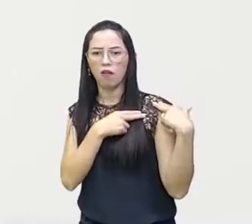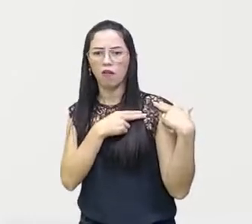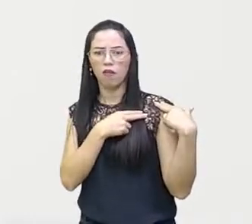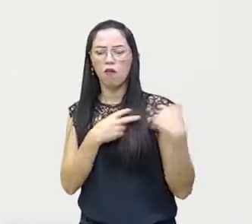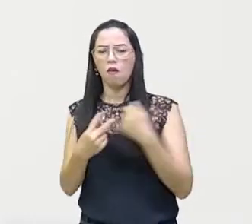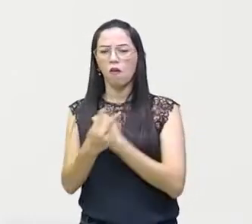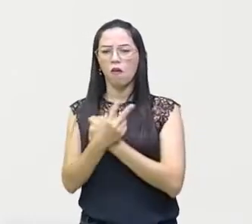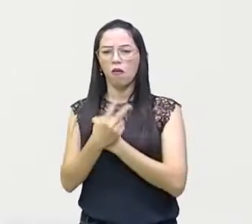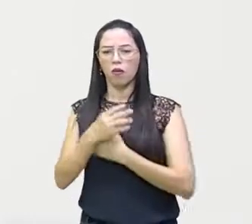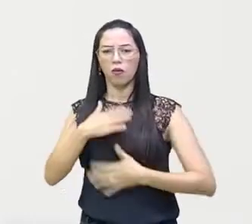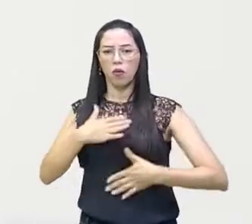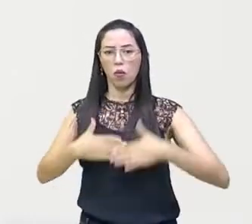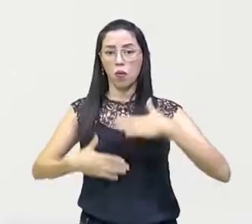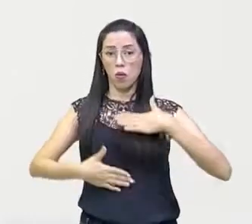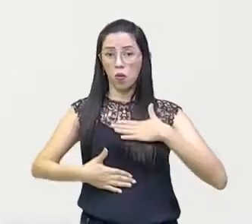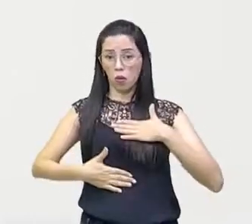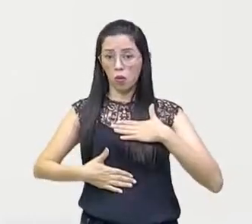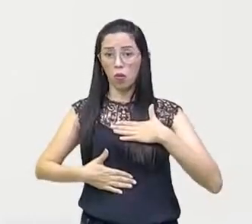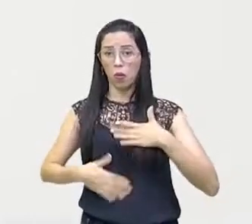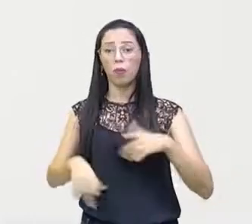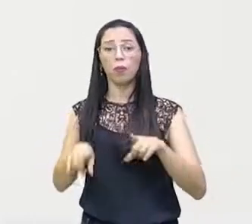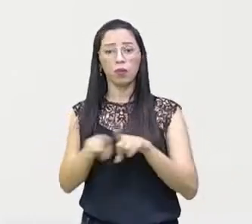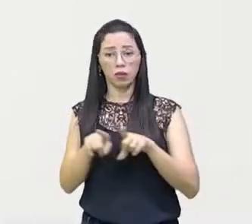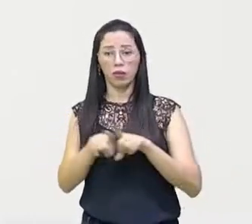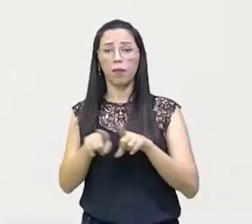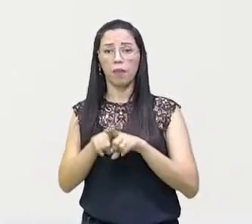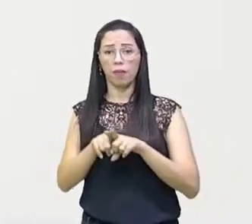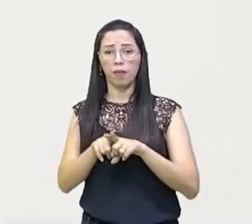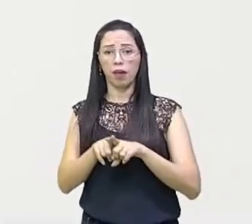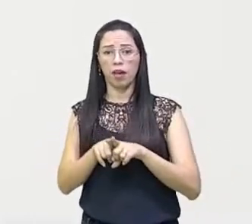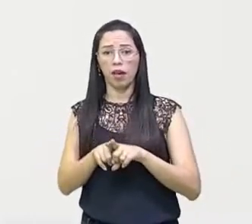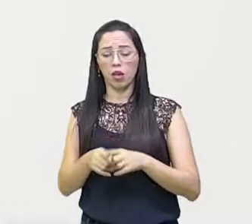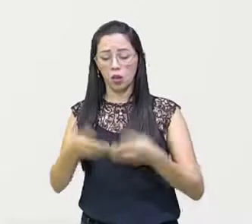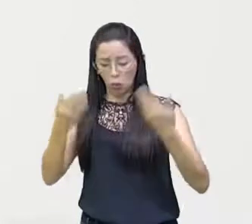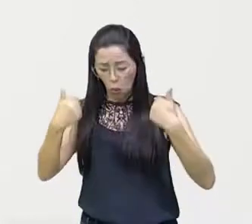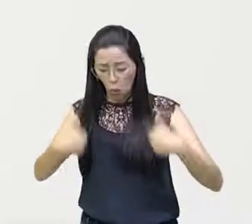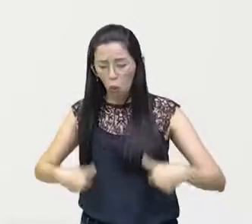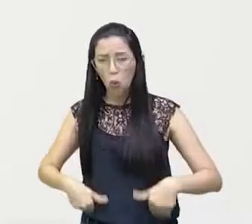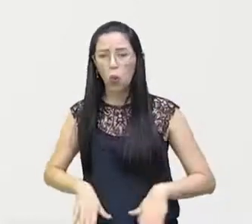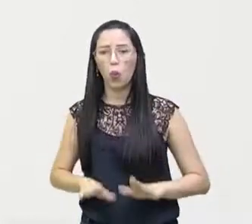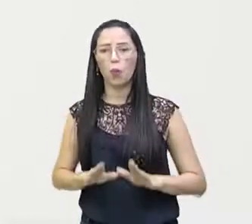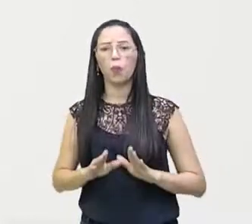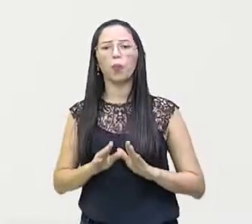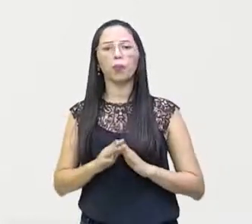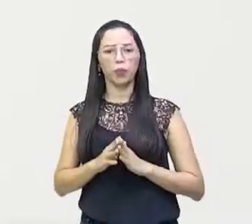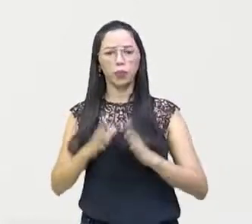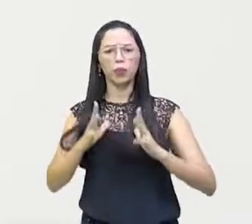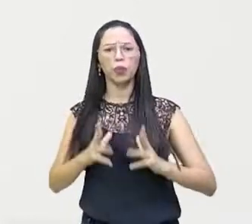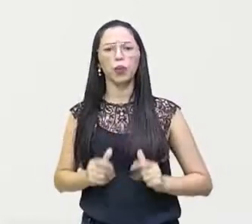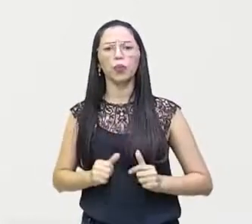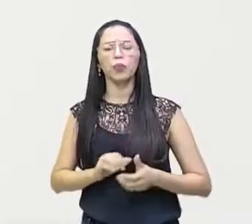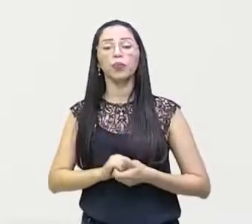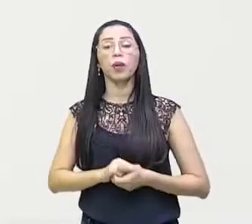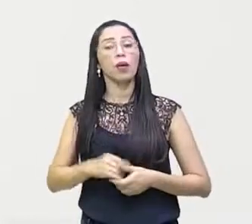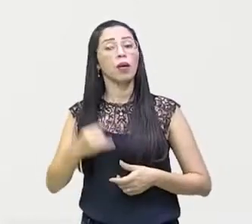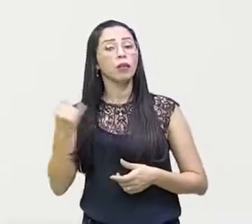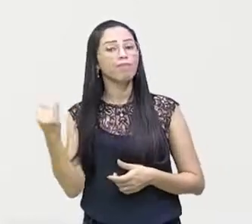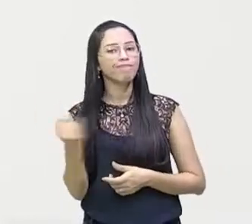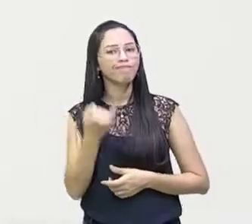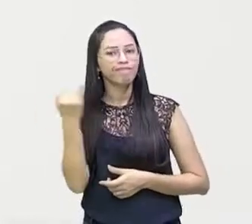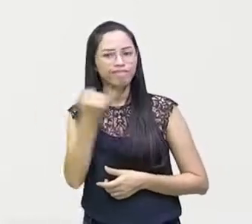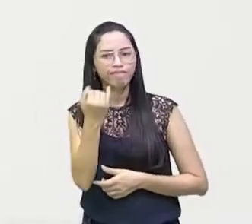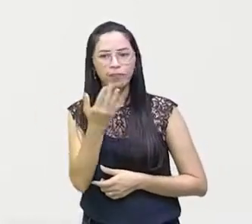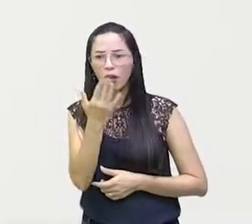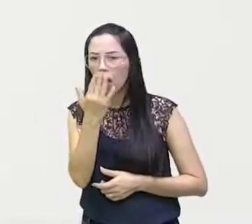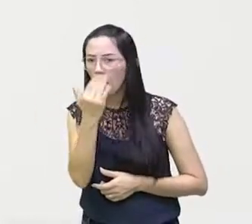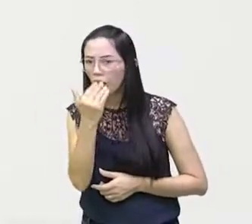está em todo o nosso corpo. Por isso, é necessário que a nossa alimentação seja muito boa para que